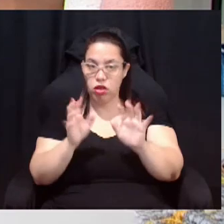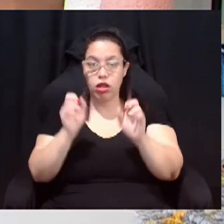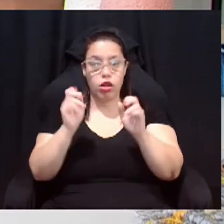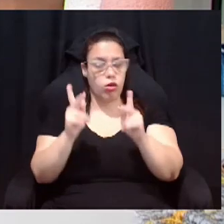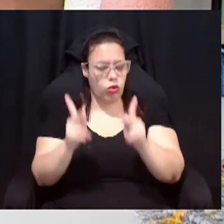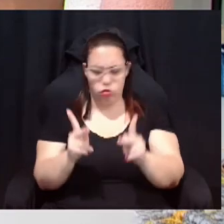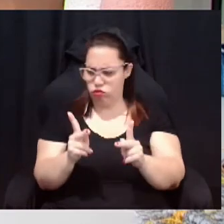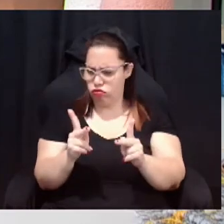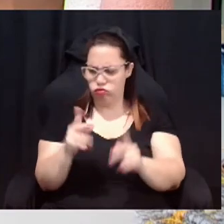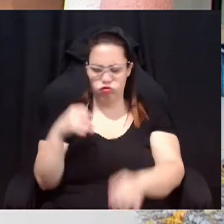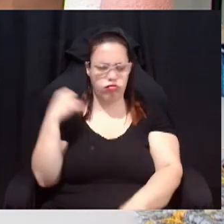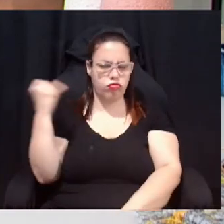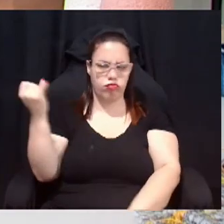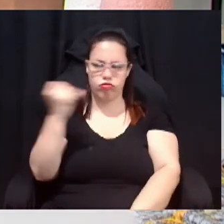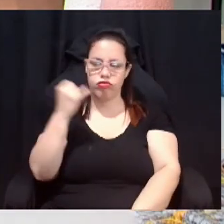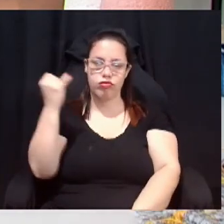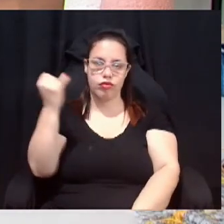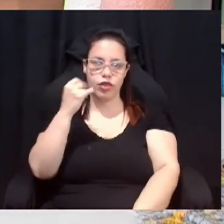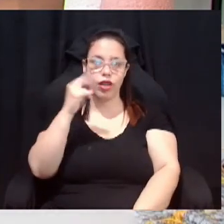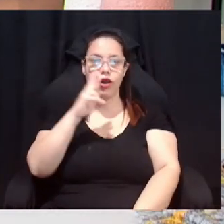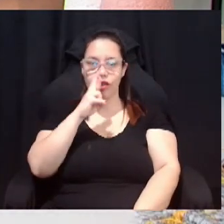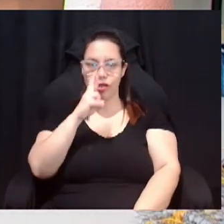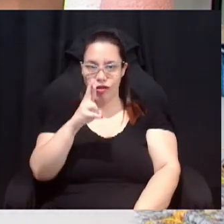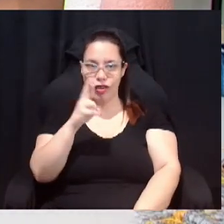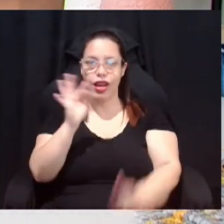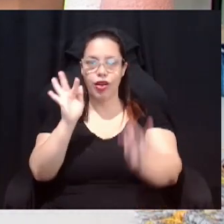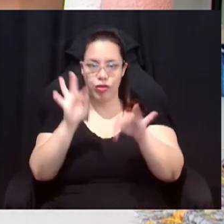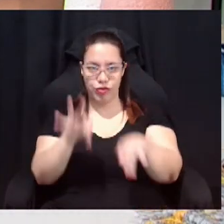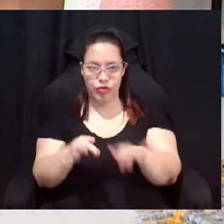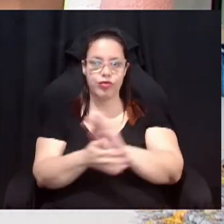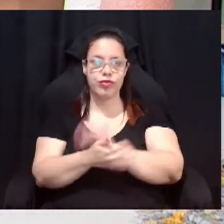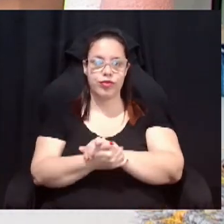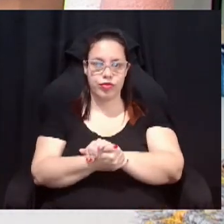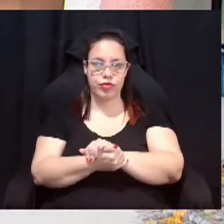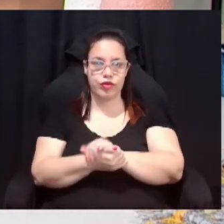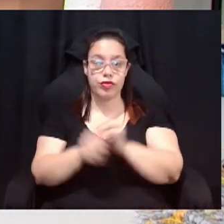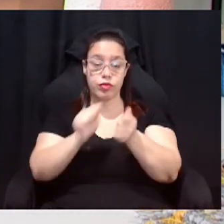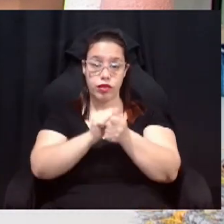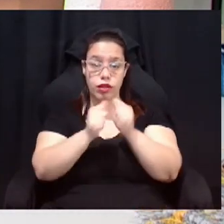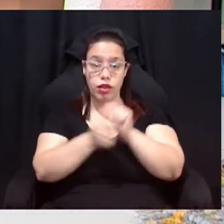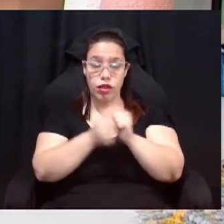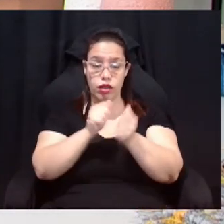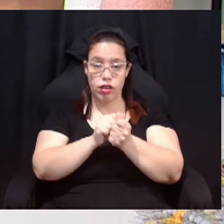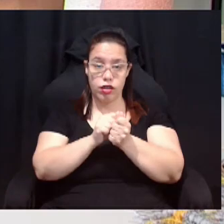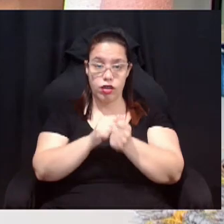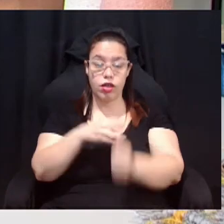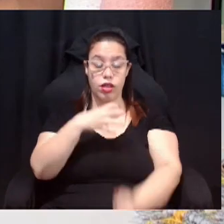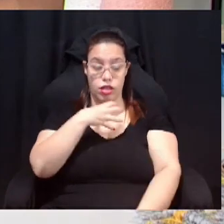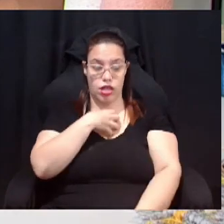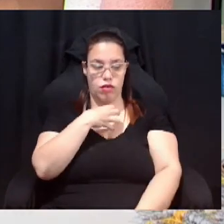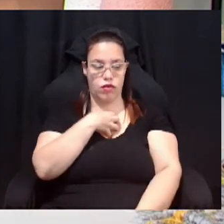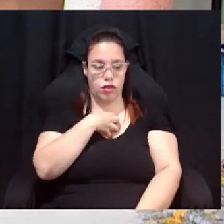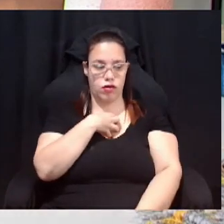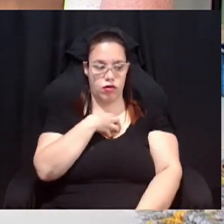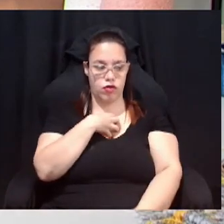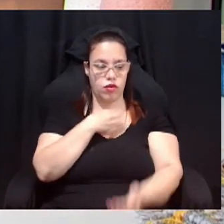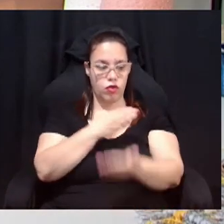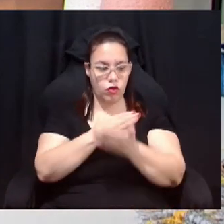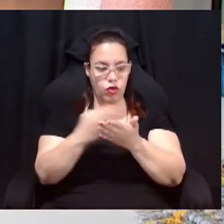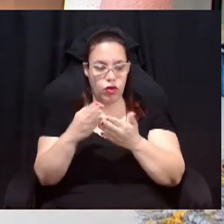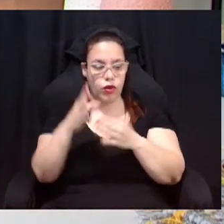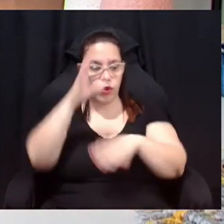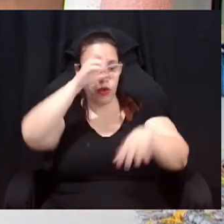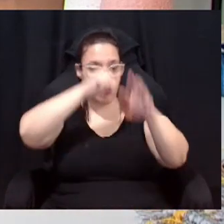importante é o resultado final. Então, a gente adapta para o que faz sentido. Porque quando eu comecei a aprender, eu não